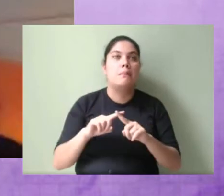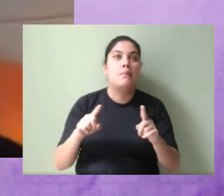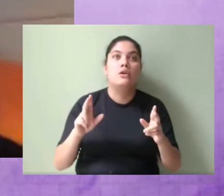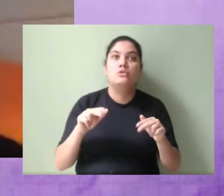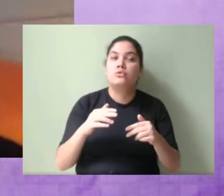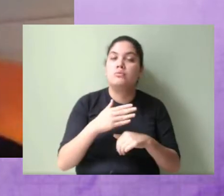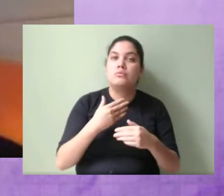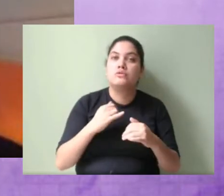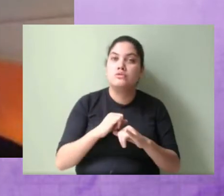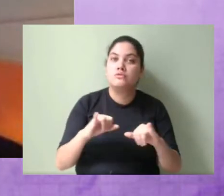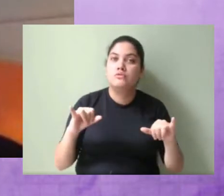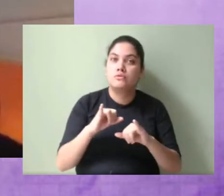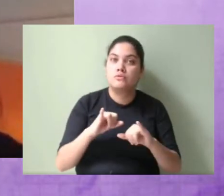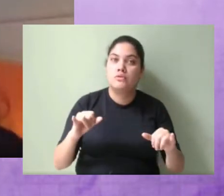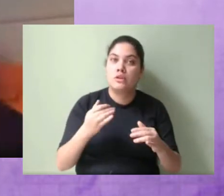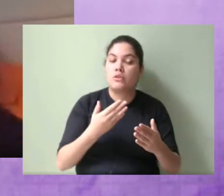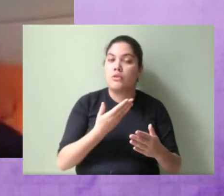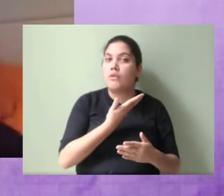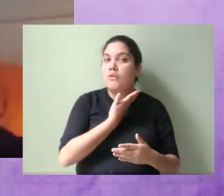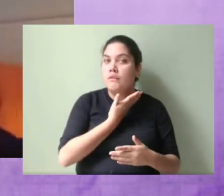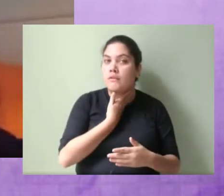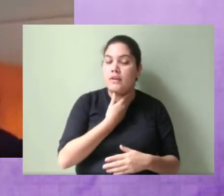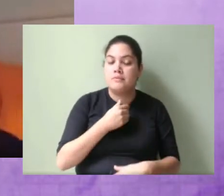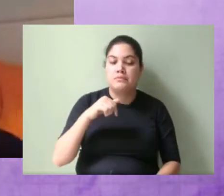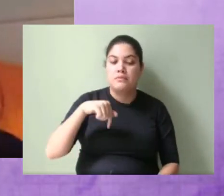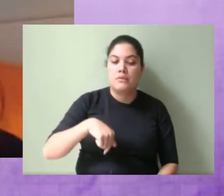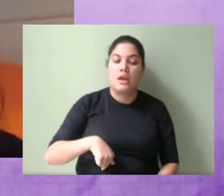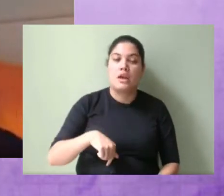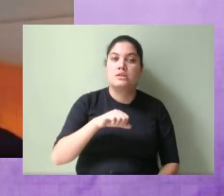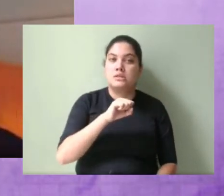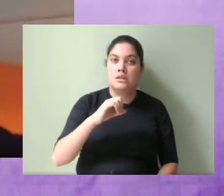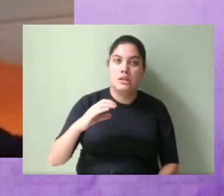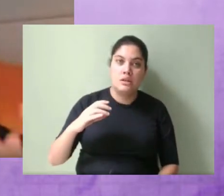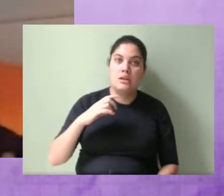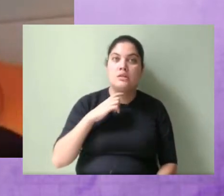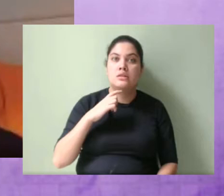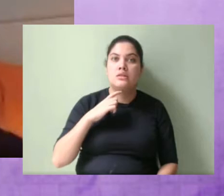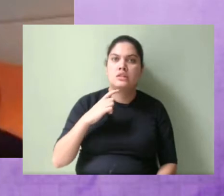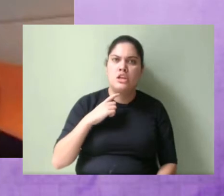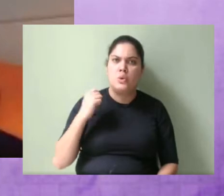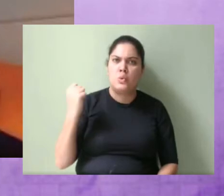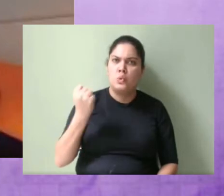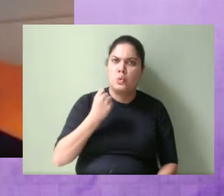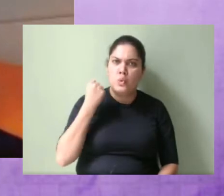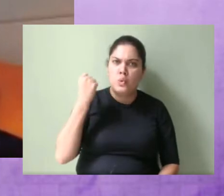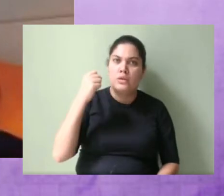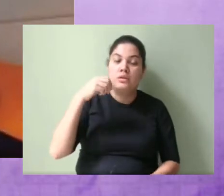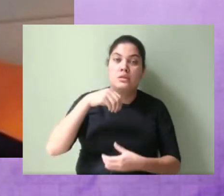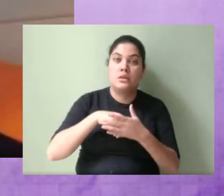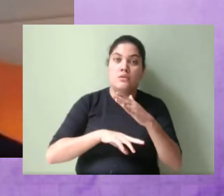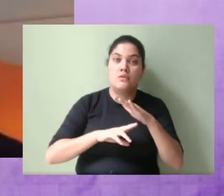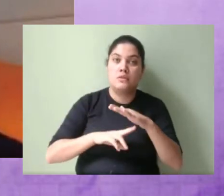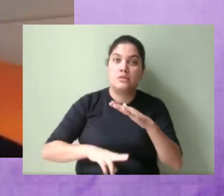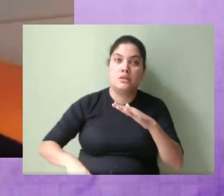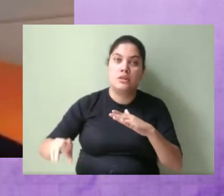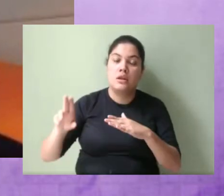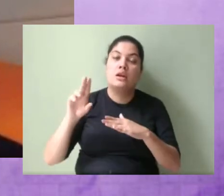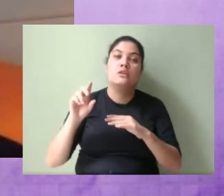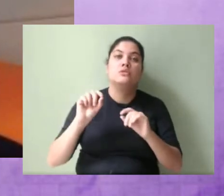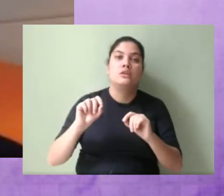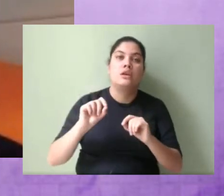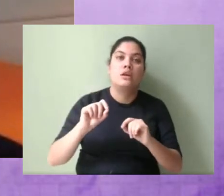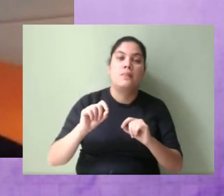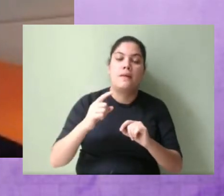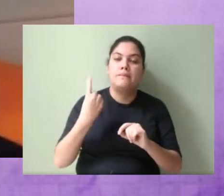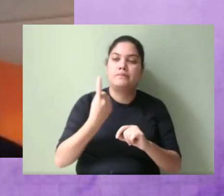jovem com essa discussão, porque geralmente a rede social da universidade é para divulgar eventos, para divulgar, mas nunca para divulgar uma conversa. Aqui em